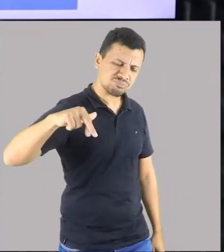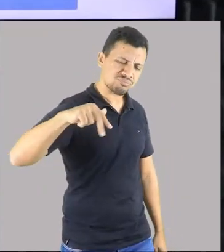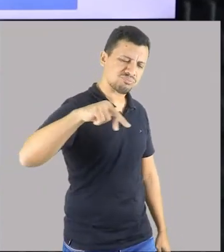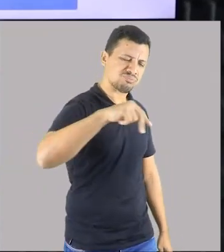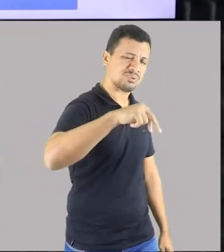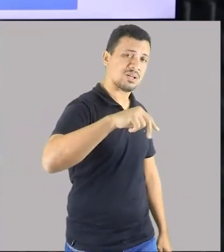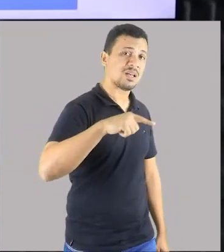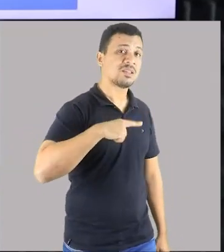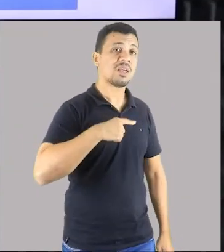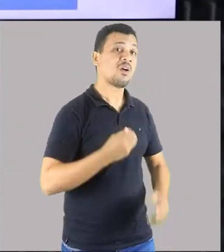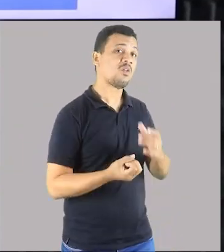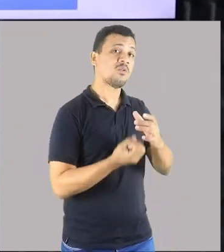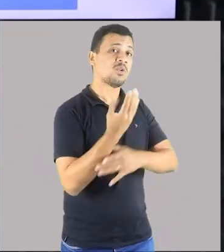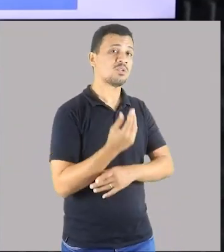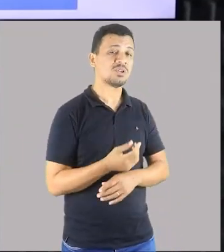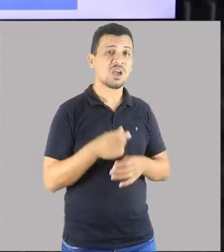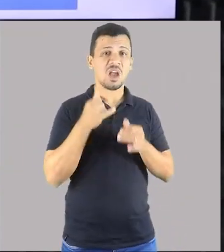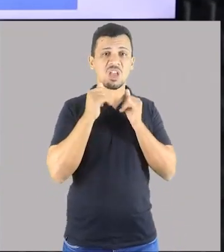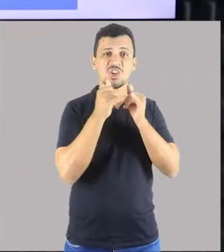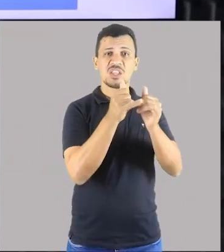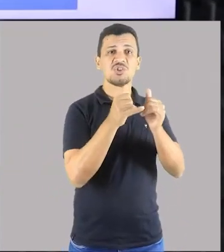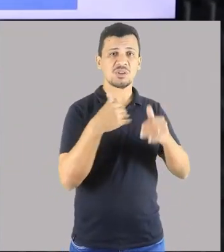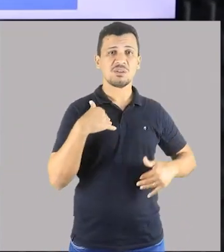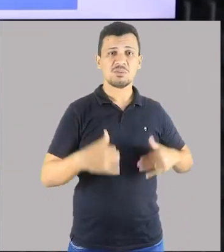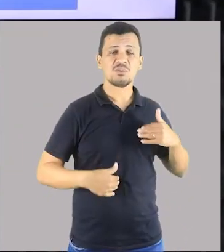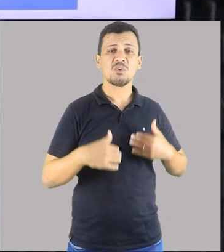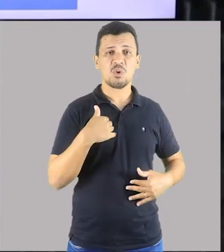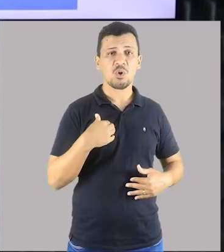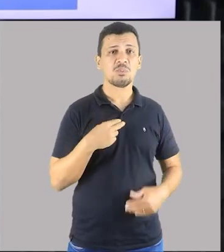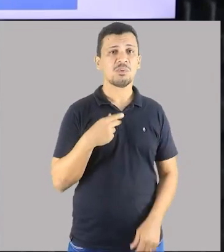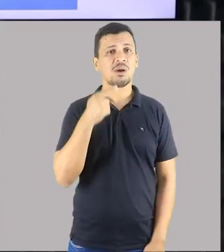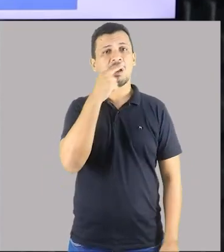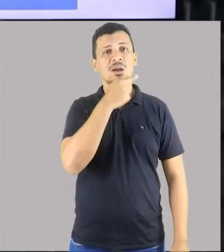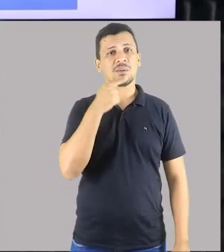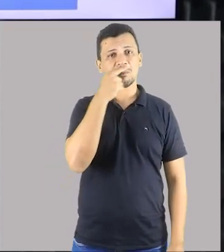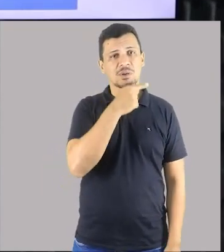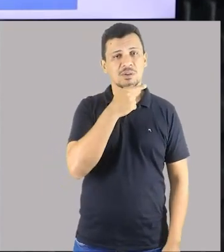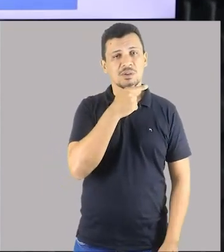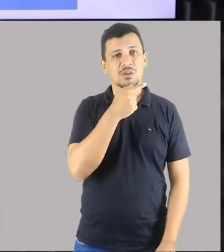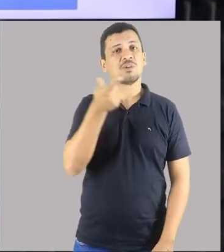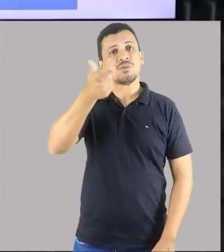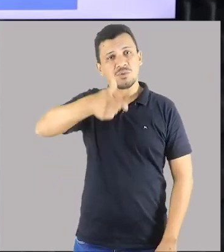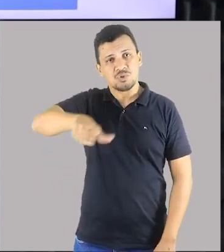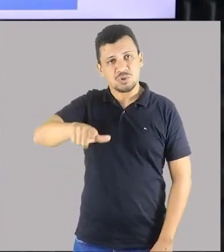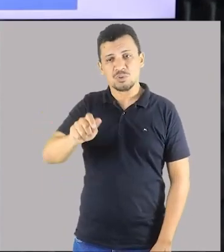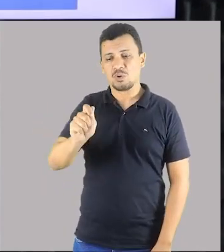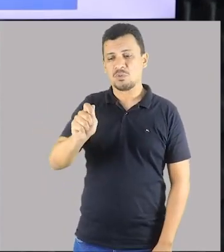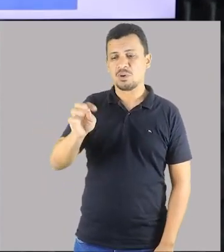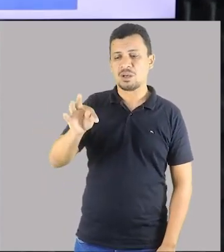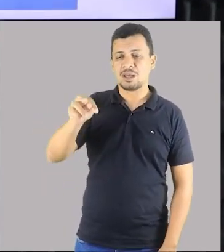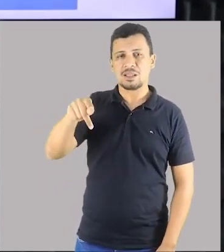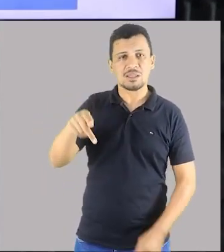como fonte de energia para ressintetizar o ATP. Fechou?